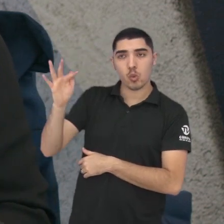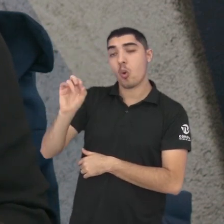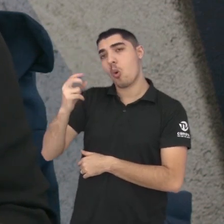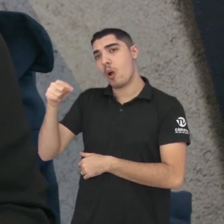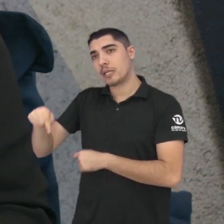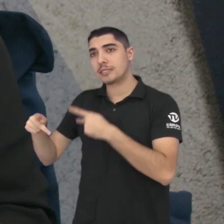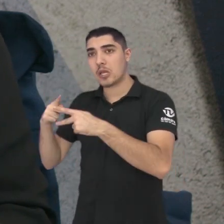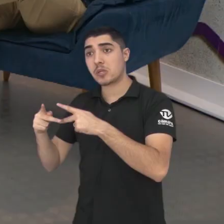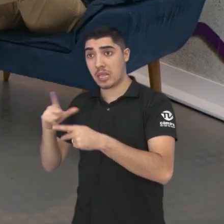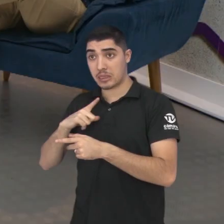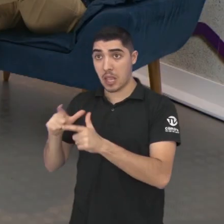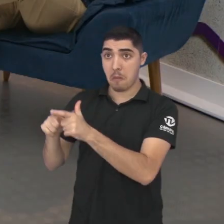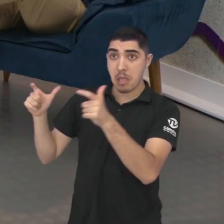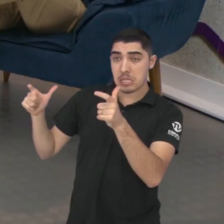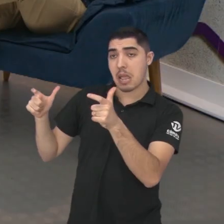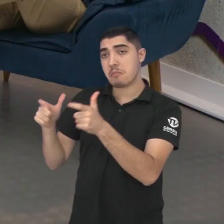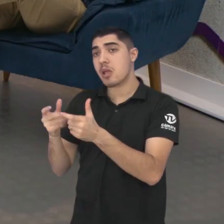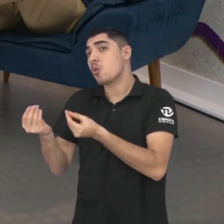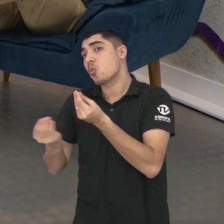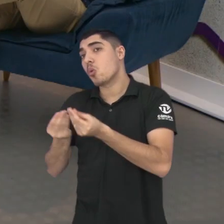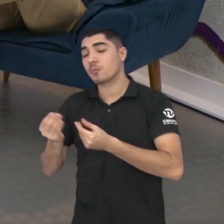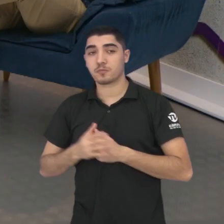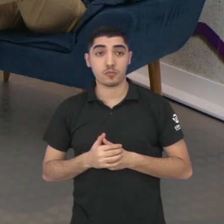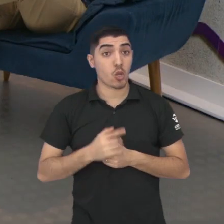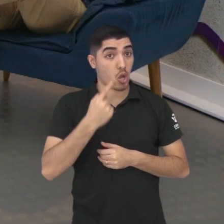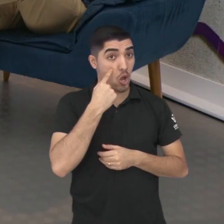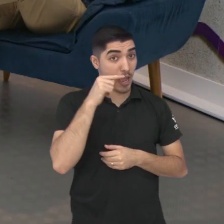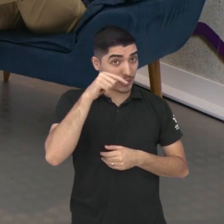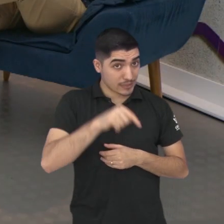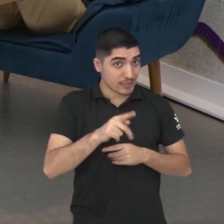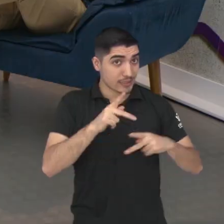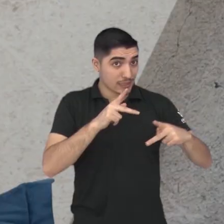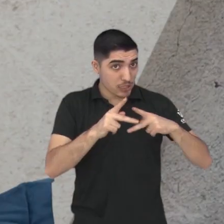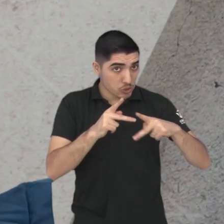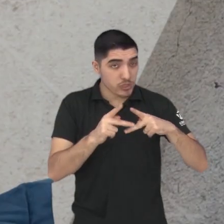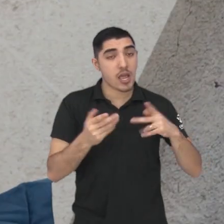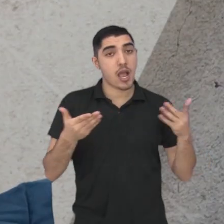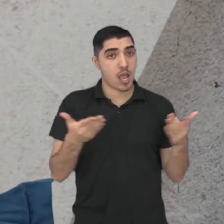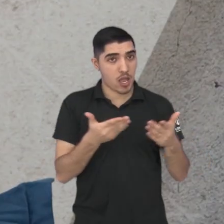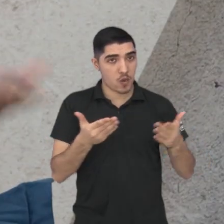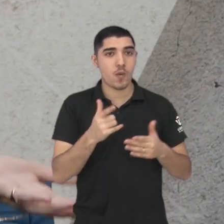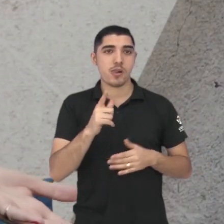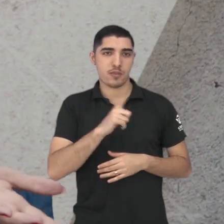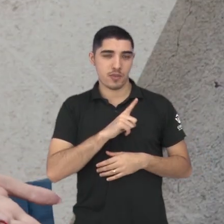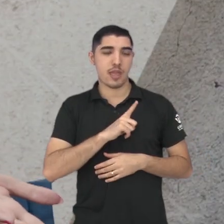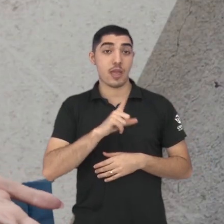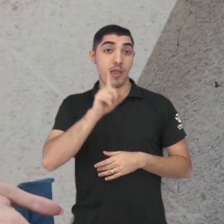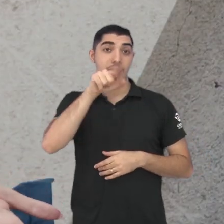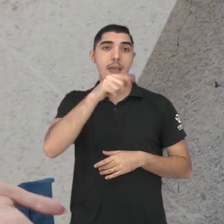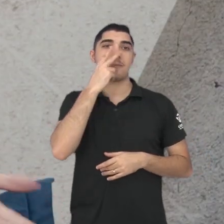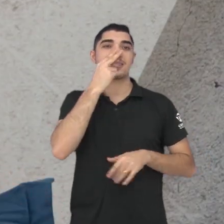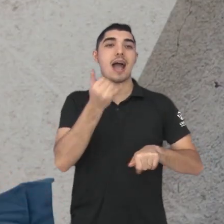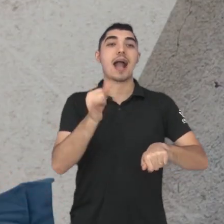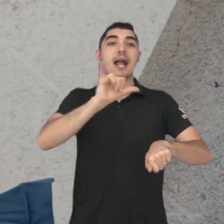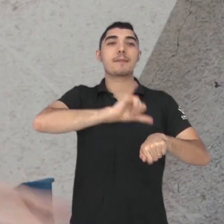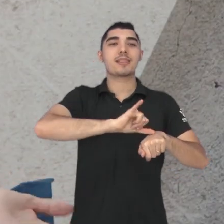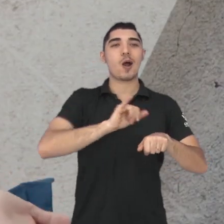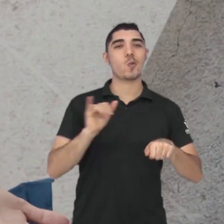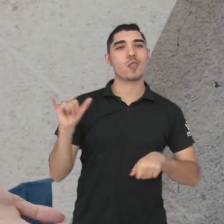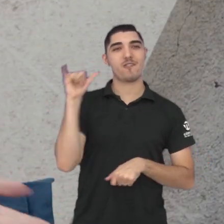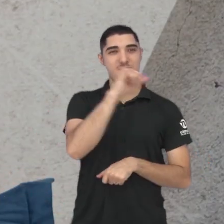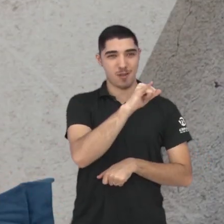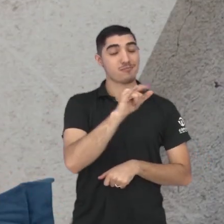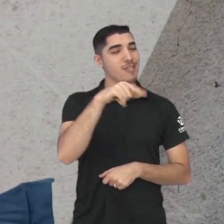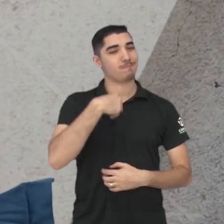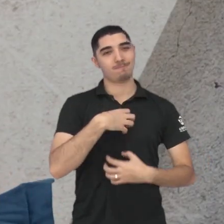São José? Olha, a gente aqui em São José, a gente está agora com essa questão de a gente ser a capital do avião, isso é uma honra para